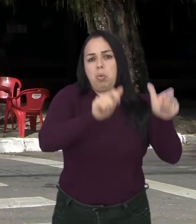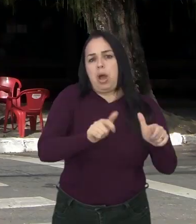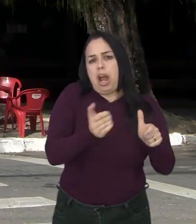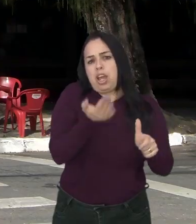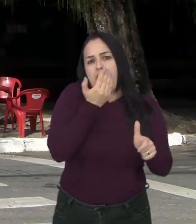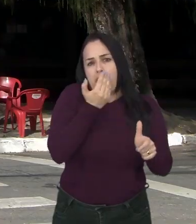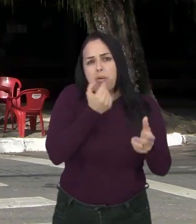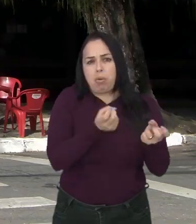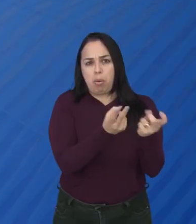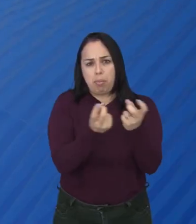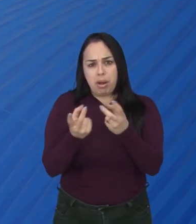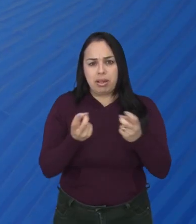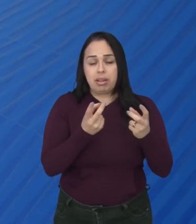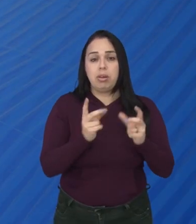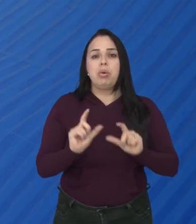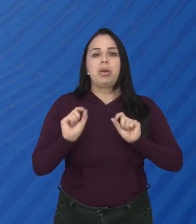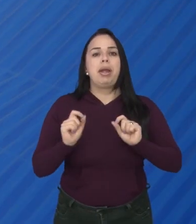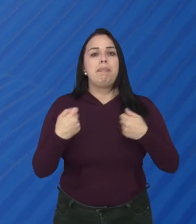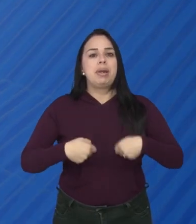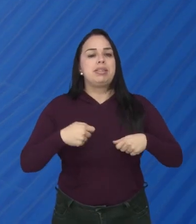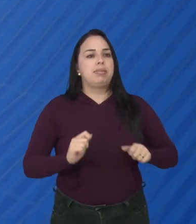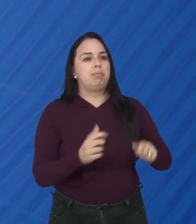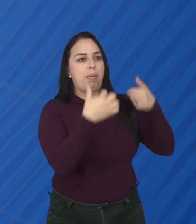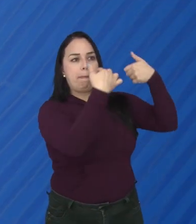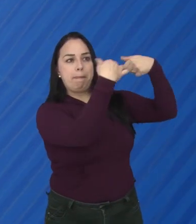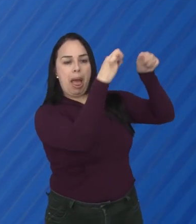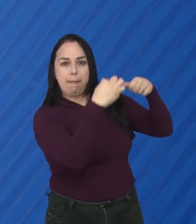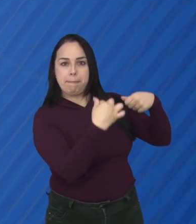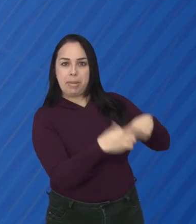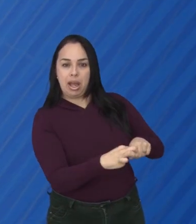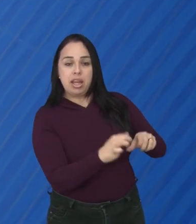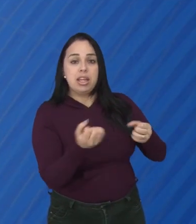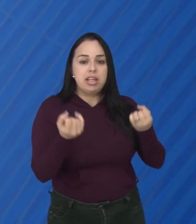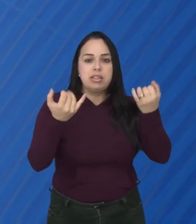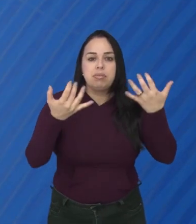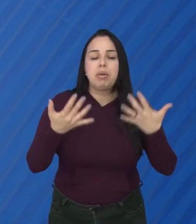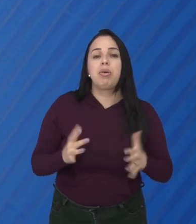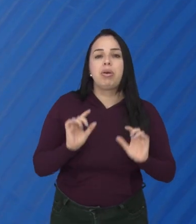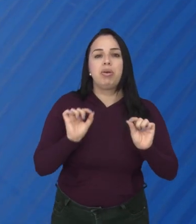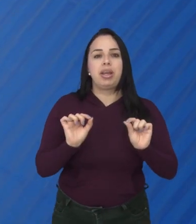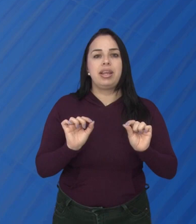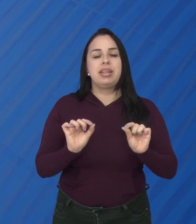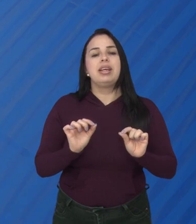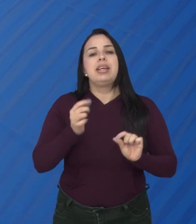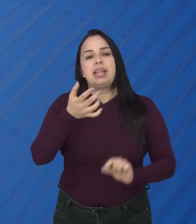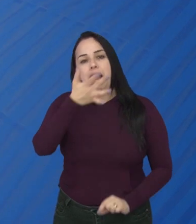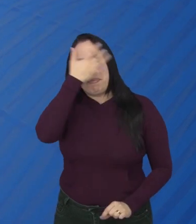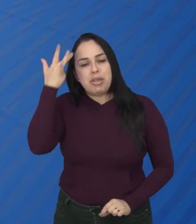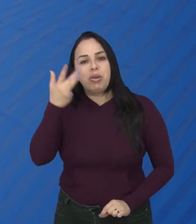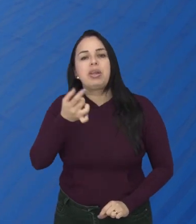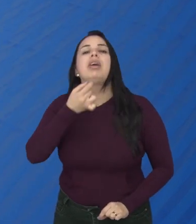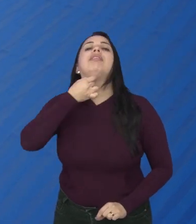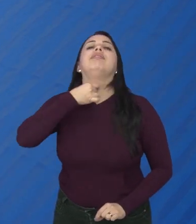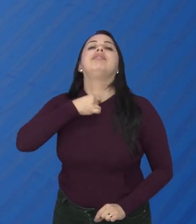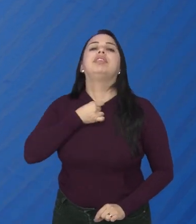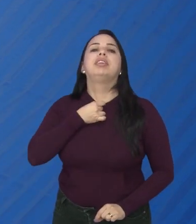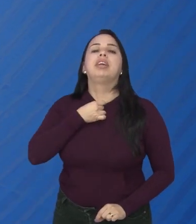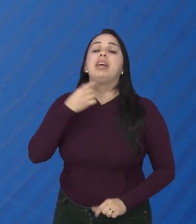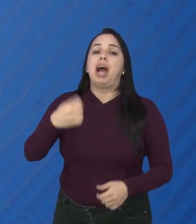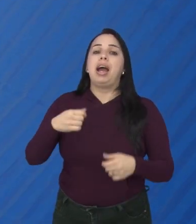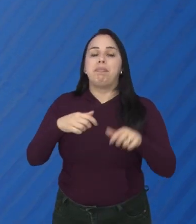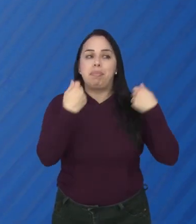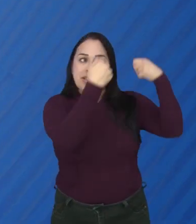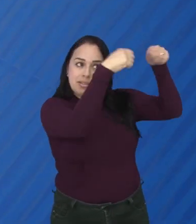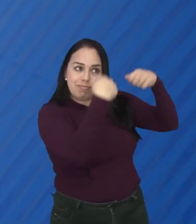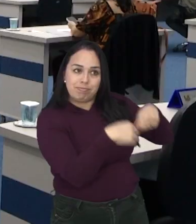de centros comerciais a fixar cartazes explicativos sobre impulsos abdominais conhecidos como